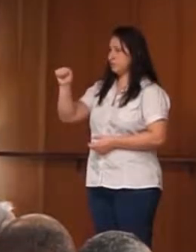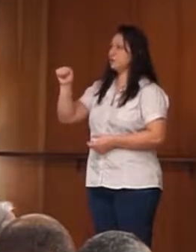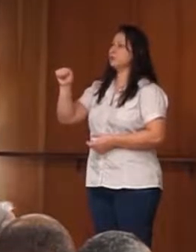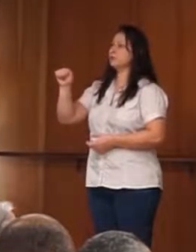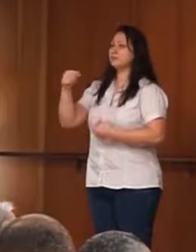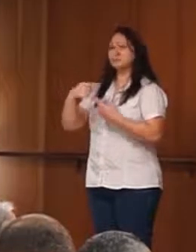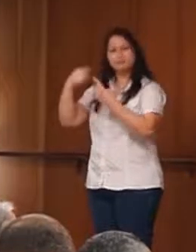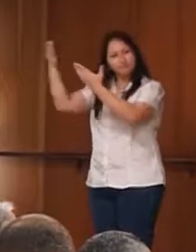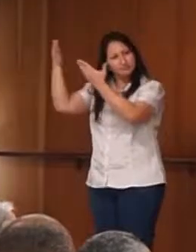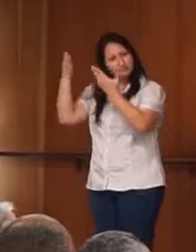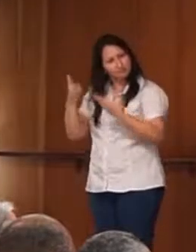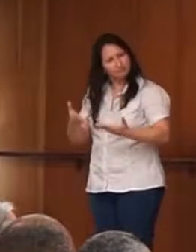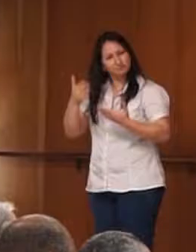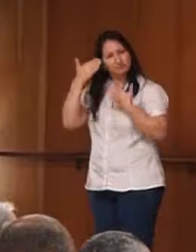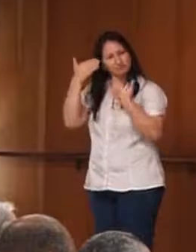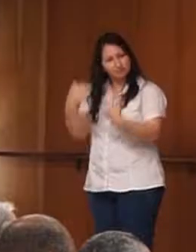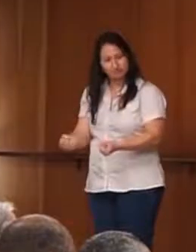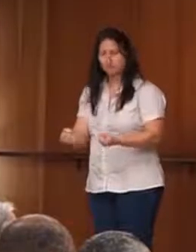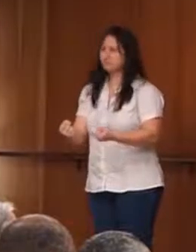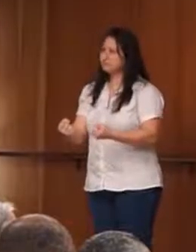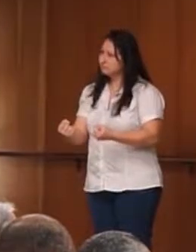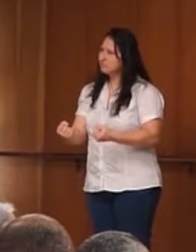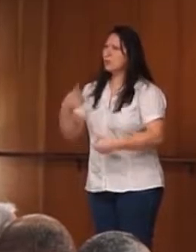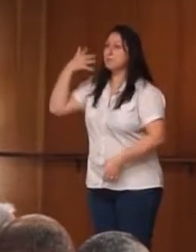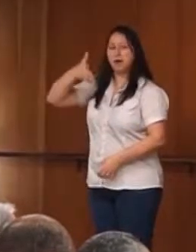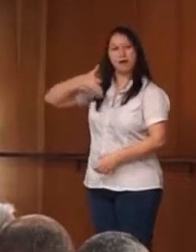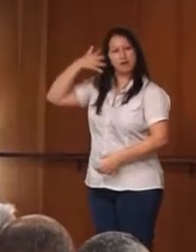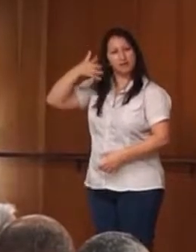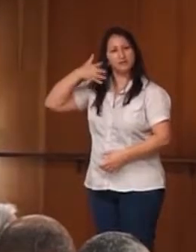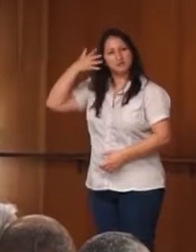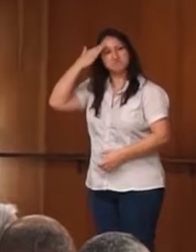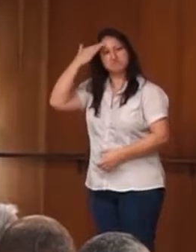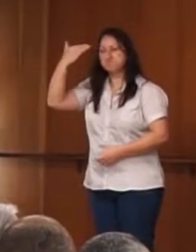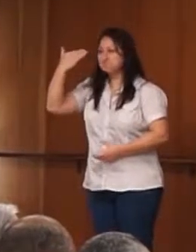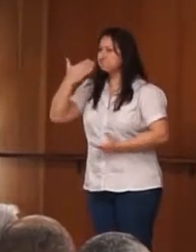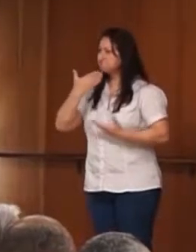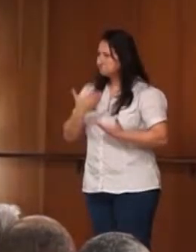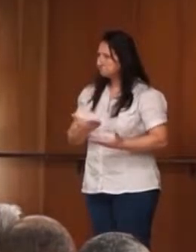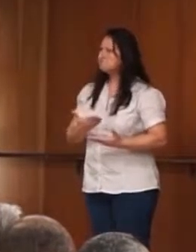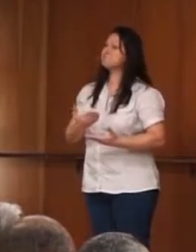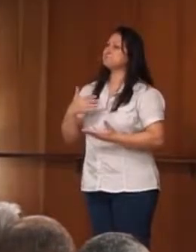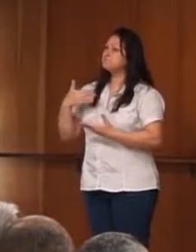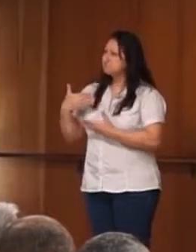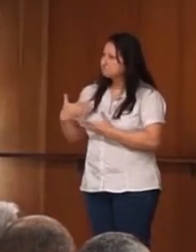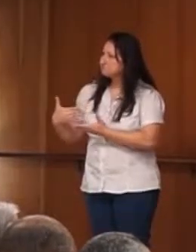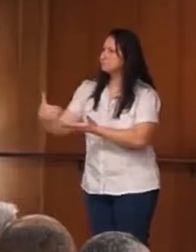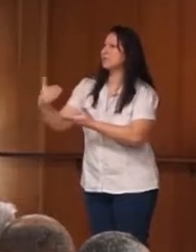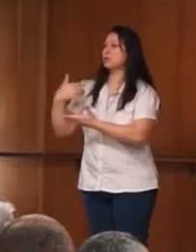o convite de fazer uma palestra que se seguirá a essa mesa.